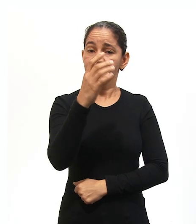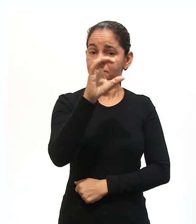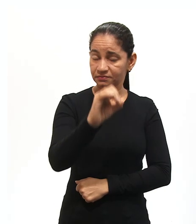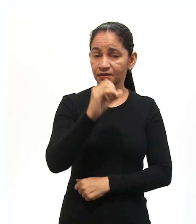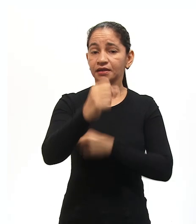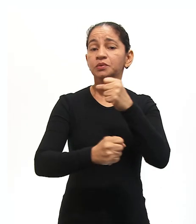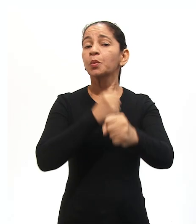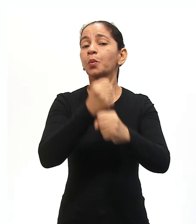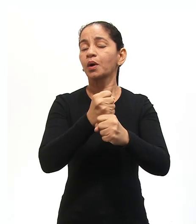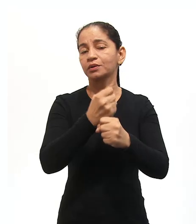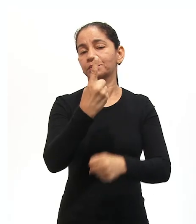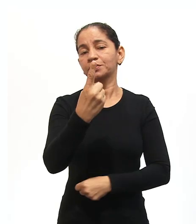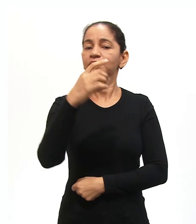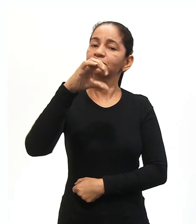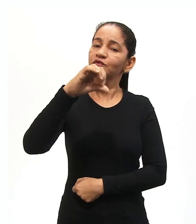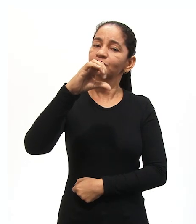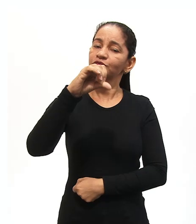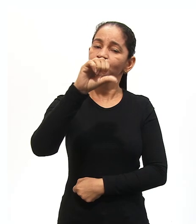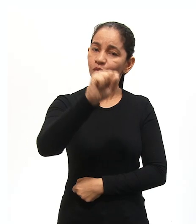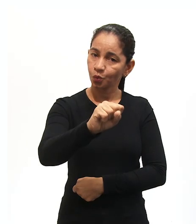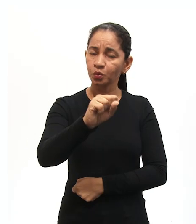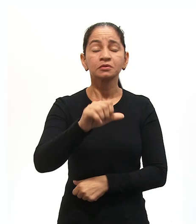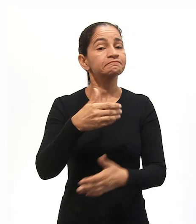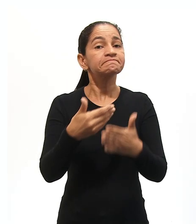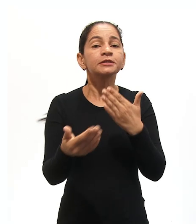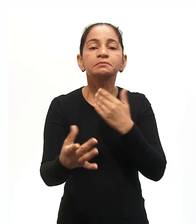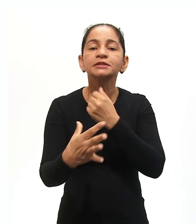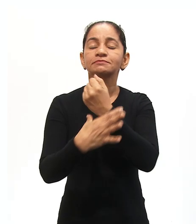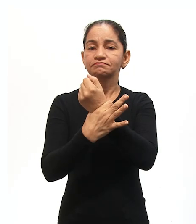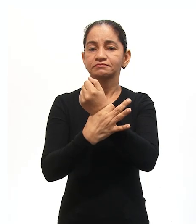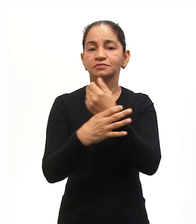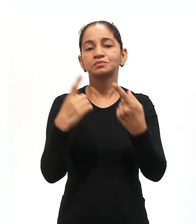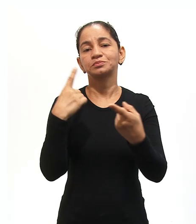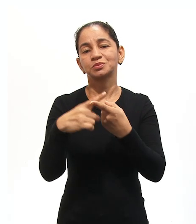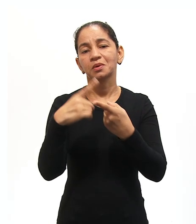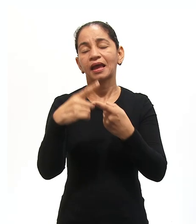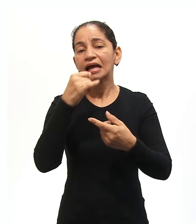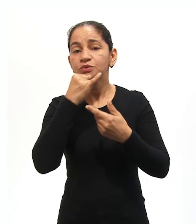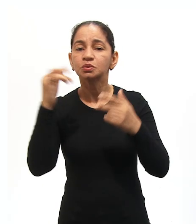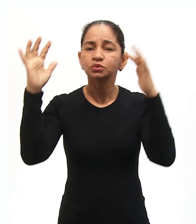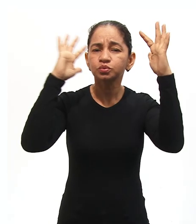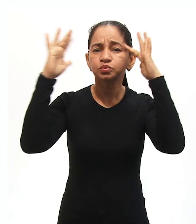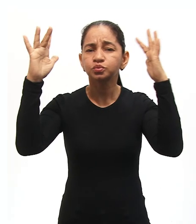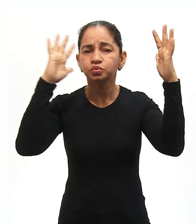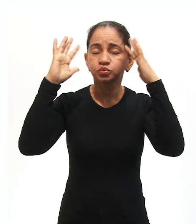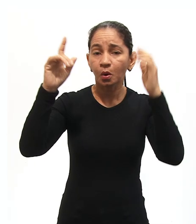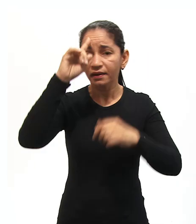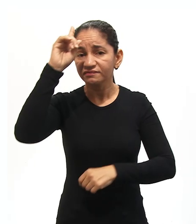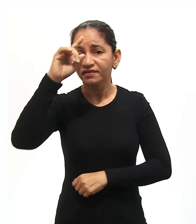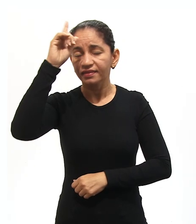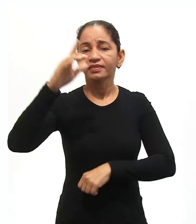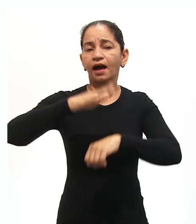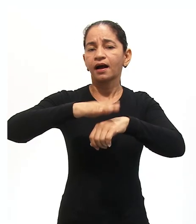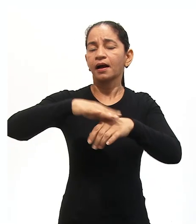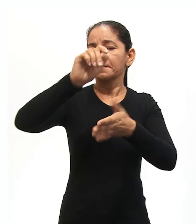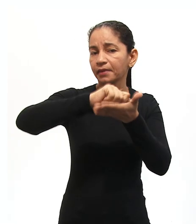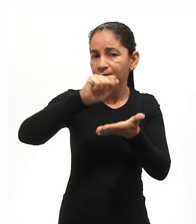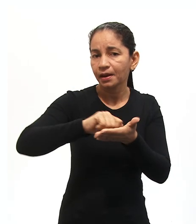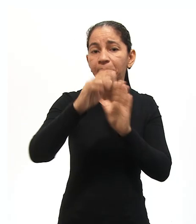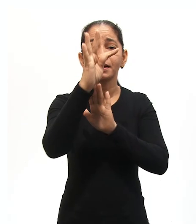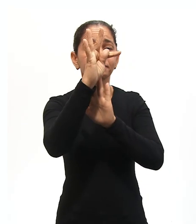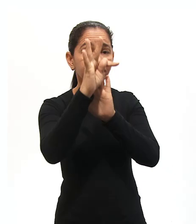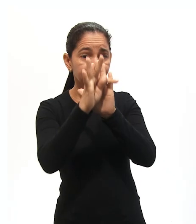9.610 de 98, que protege qualquer expressão intelectual original, incluindo